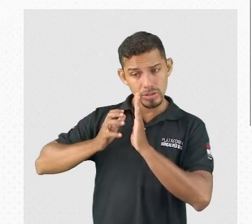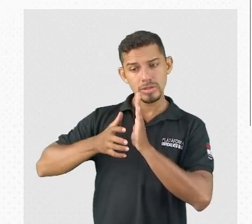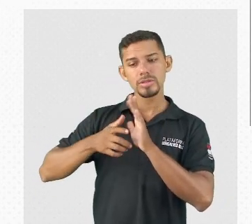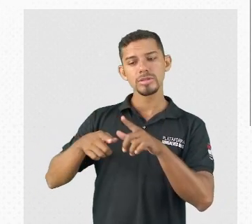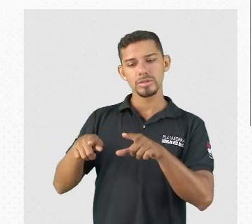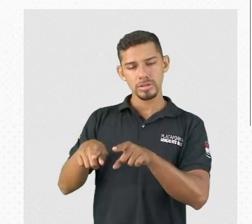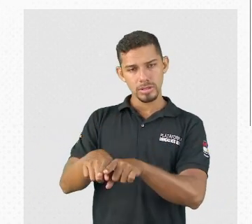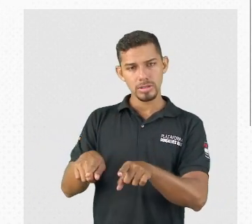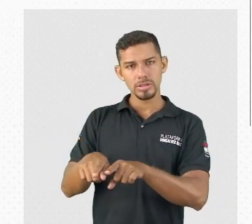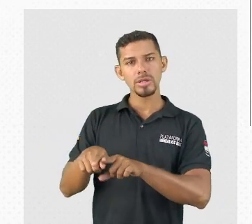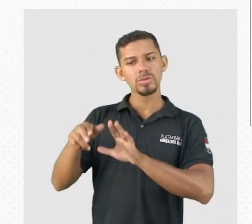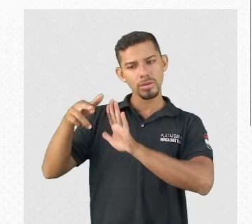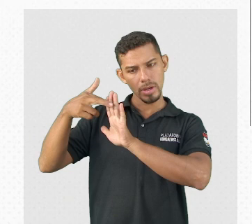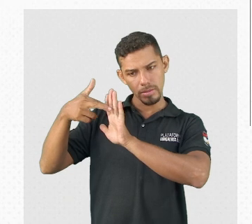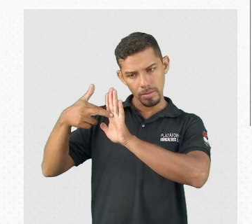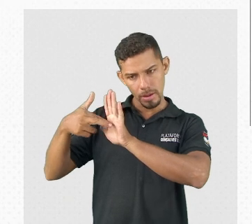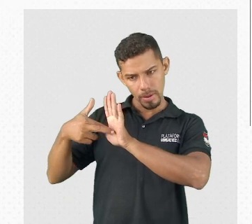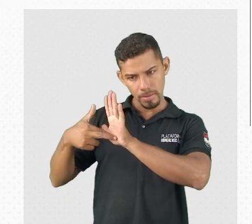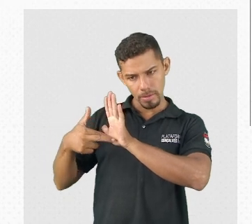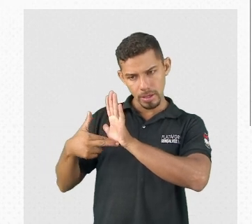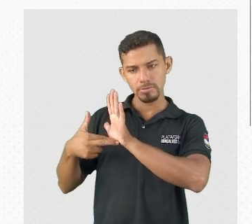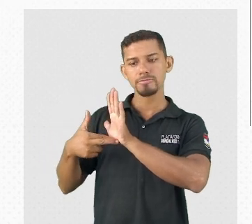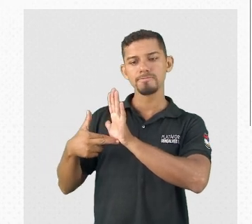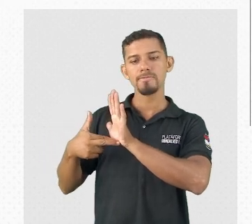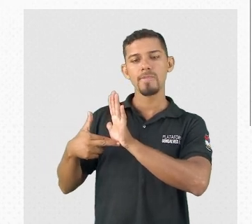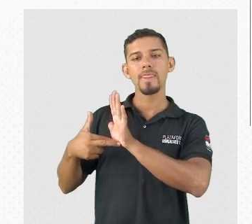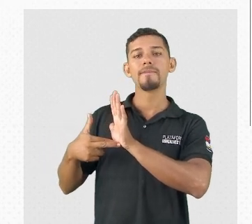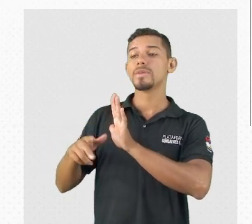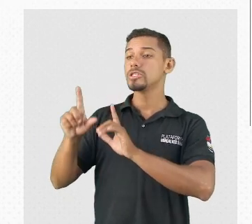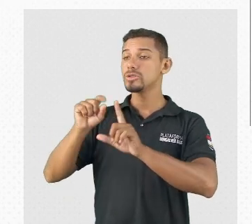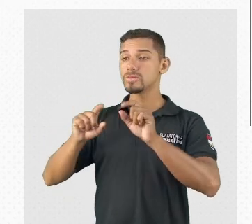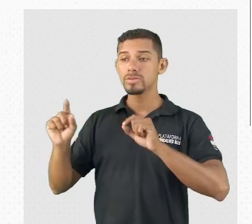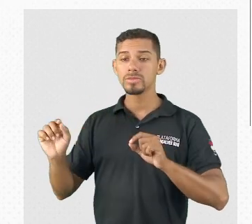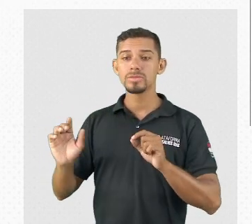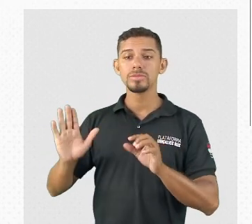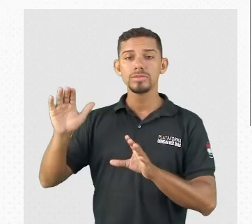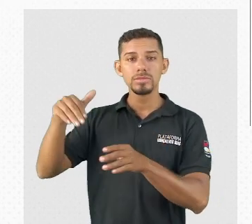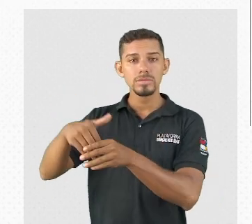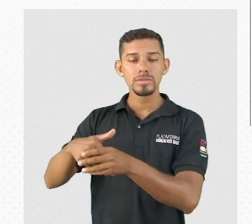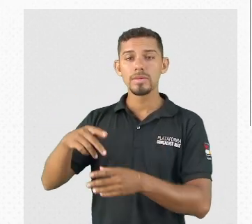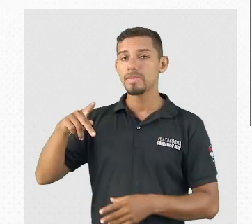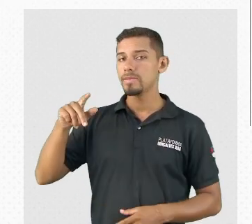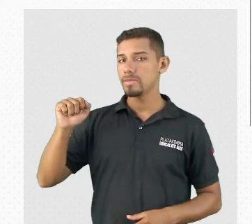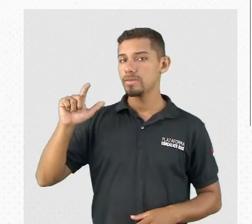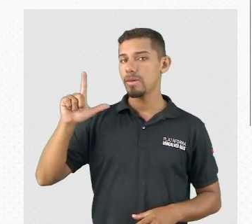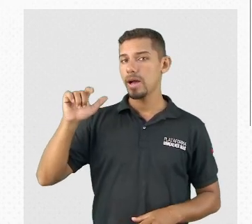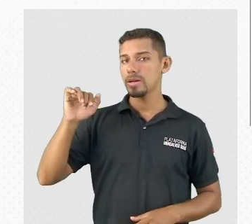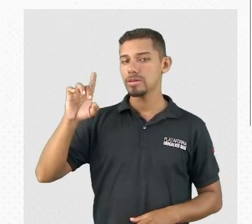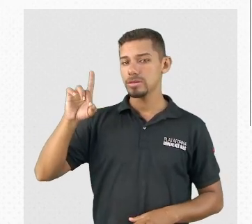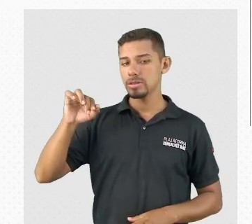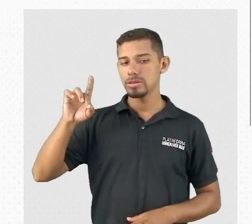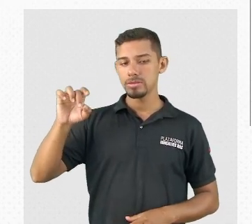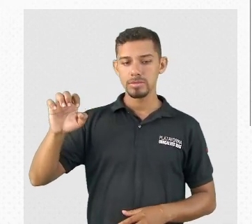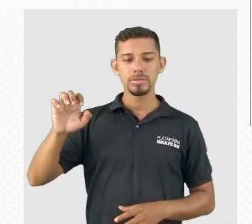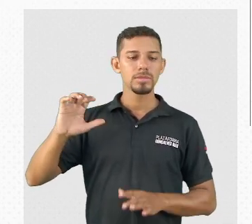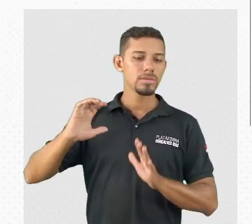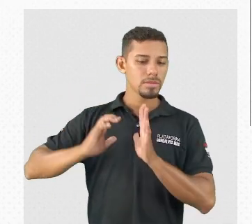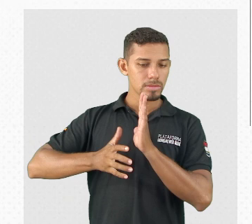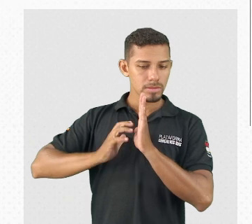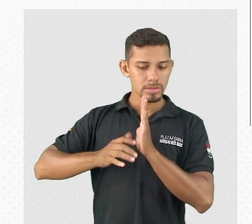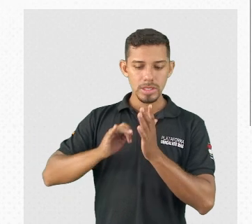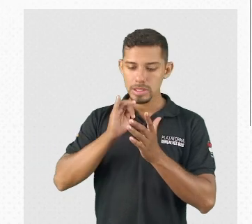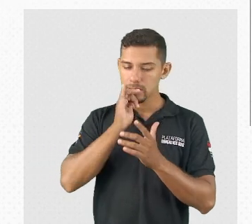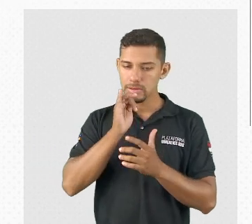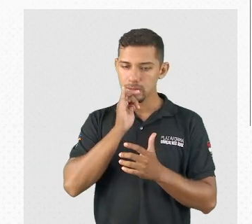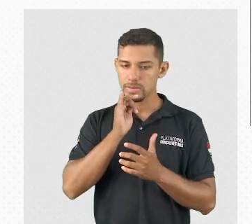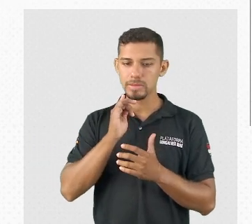aí regulamentações internas para decidir essa questão de paridade de gênero. Então, tem partido, por exemplo, que